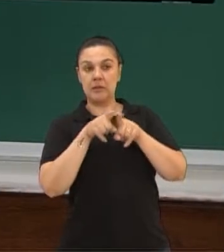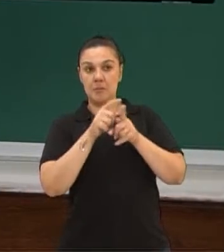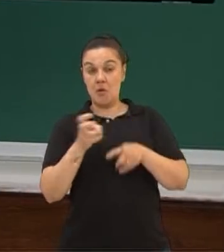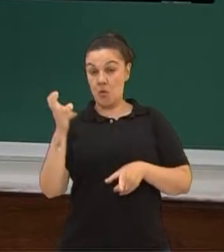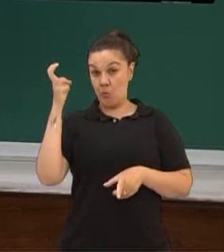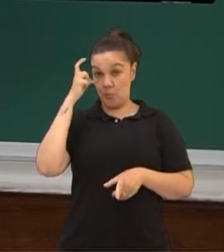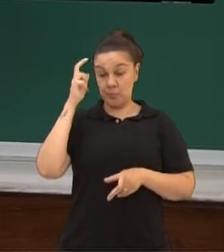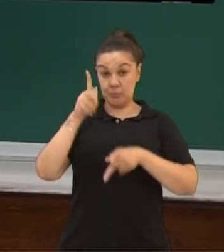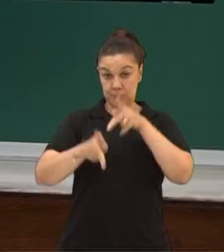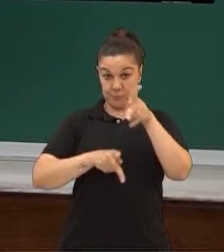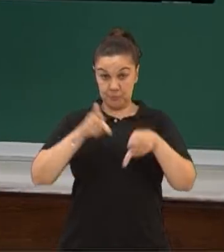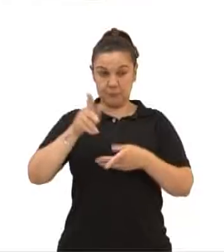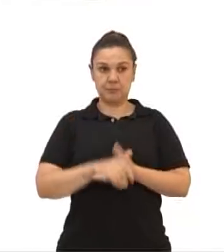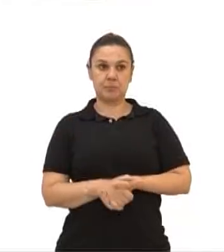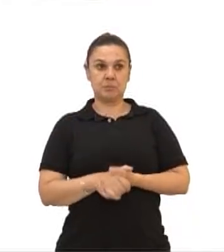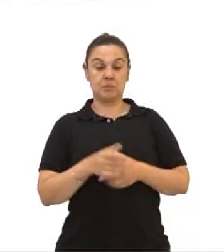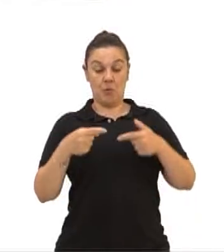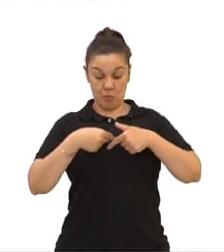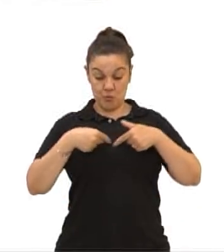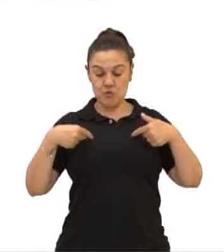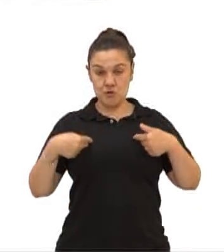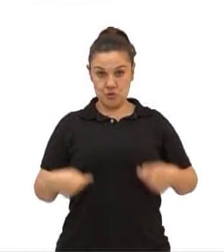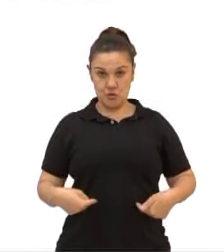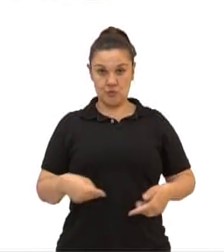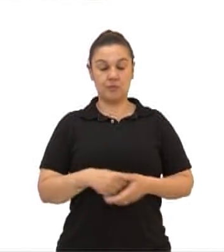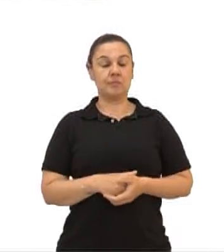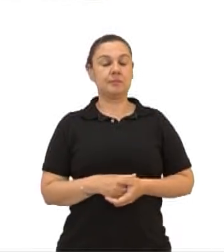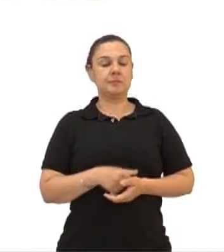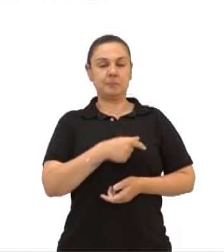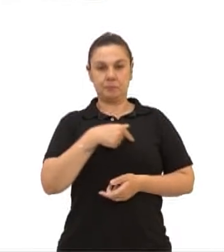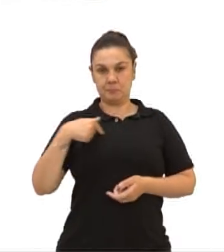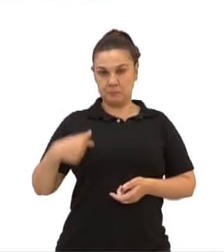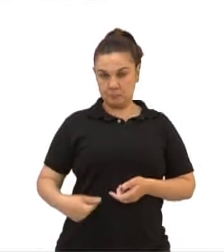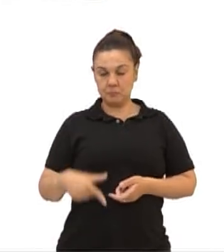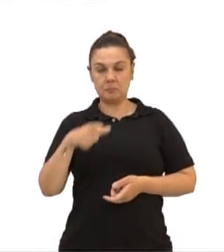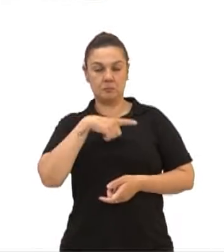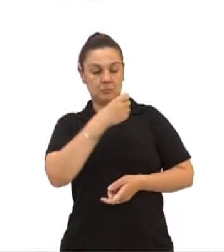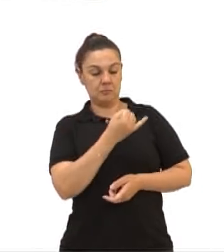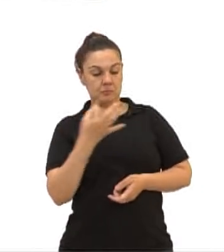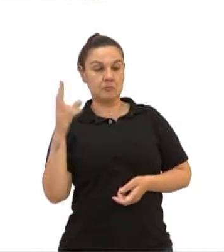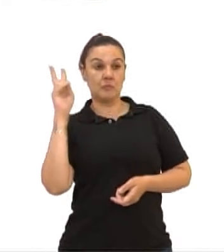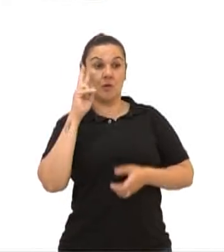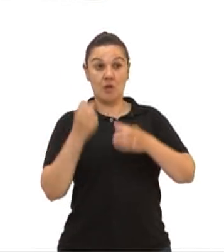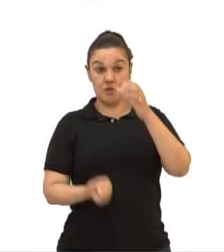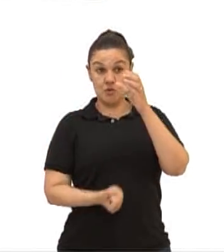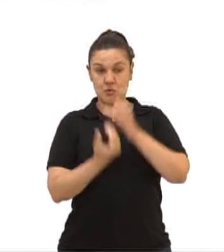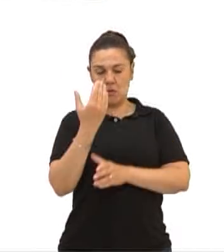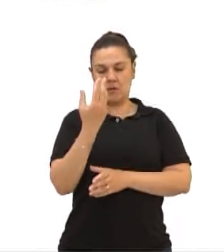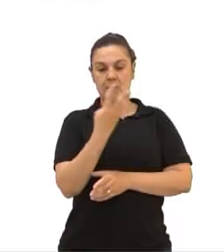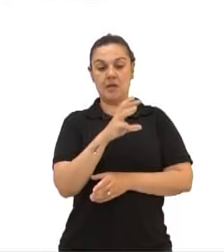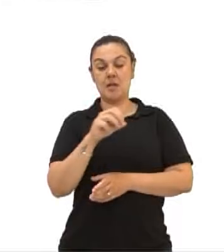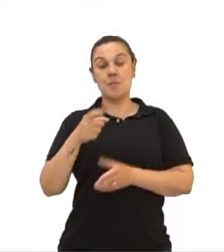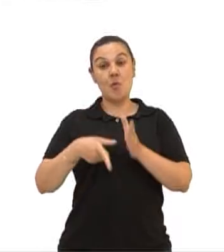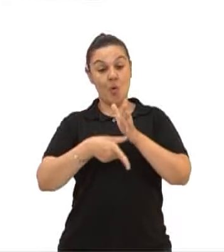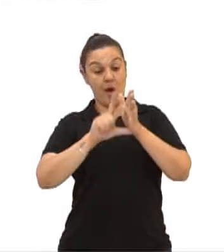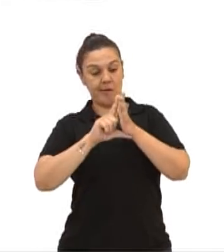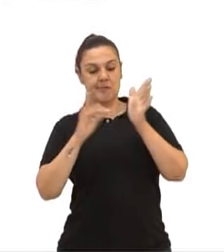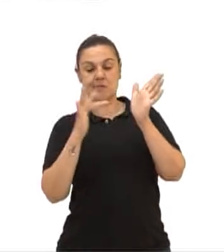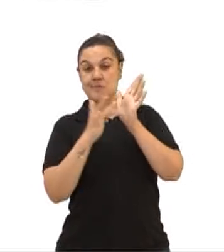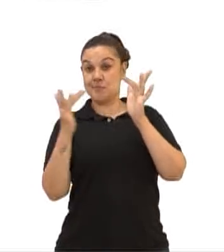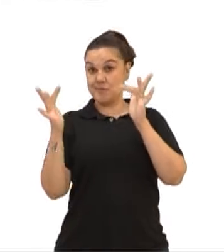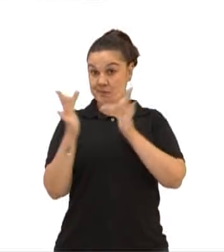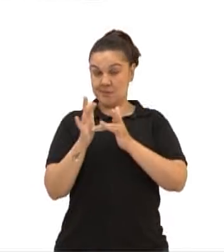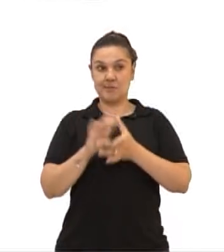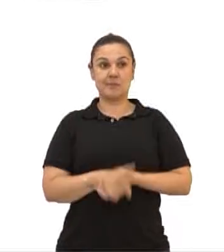dos povos. Na China, então, existem relatos que a educação física surgiu aí em 3.000 anos antes de